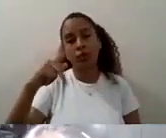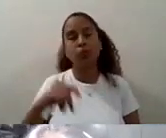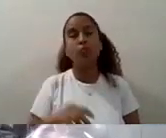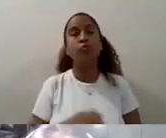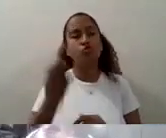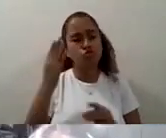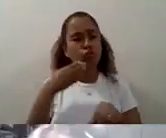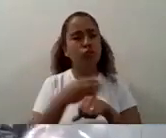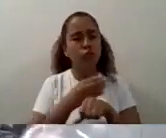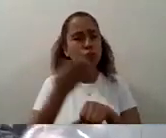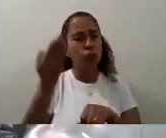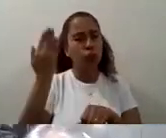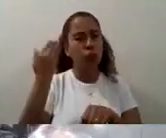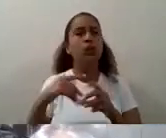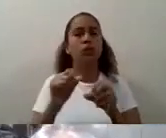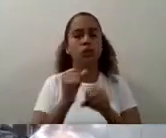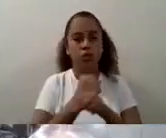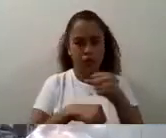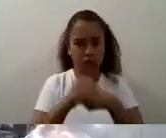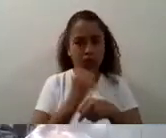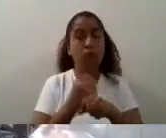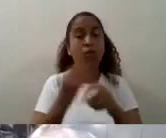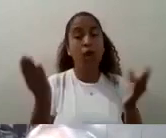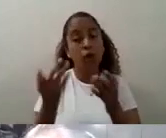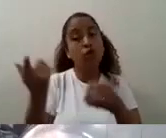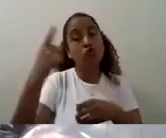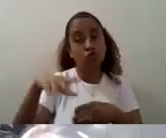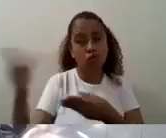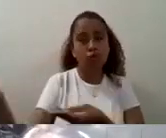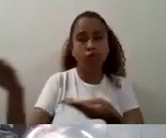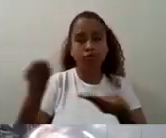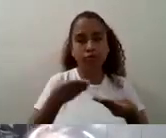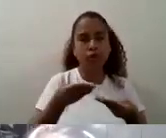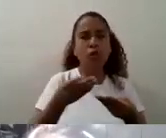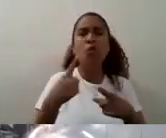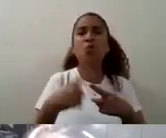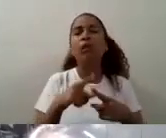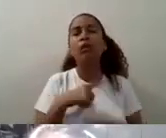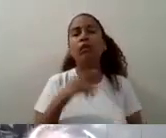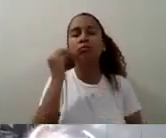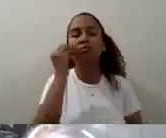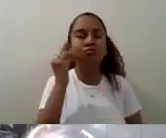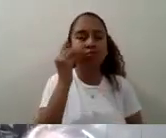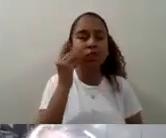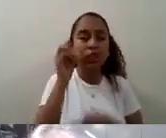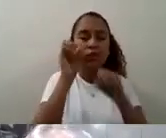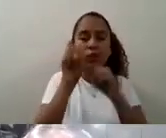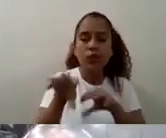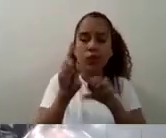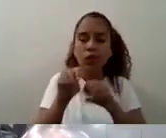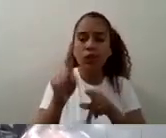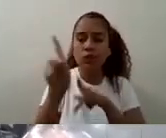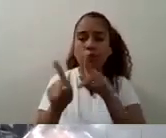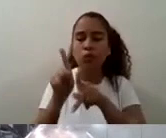foi convidado também nessa, por toda a experiência que o CESEP tem em educação popular, em